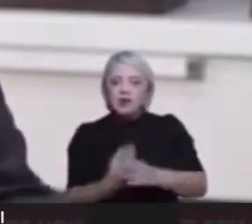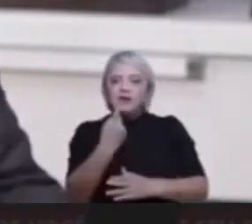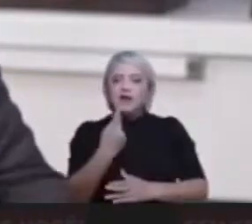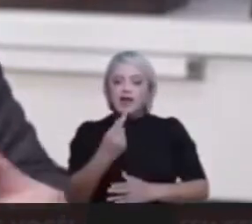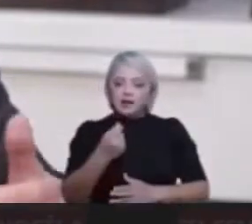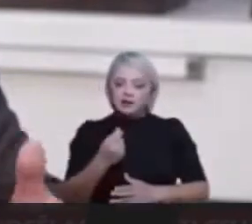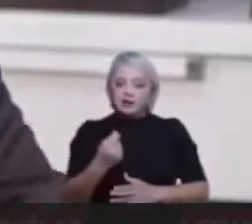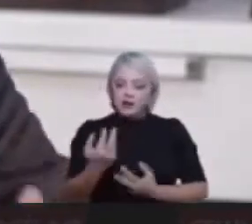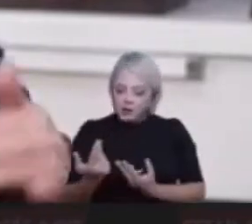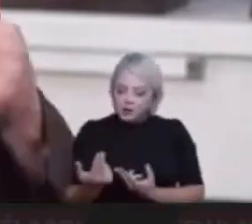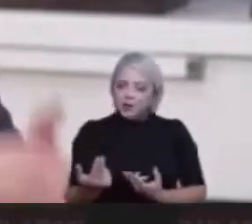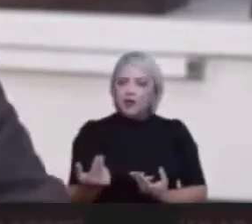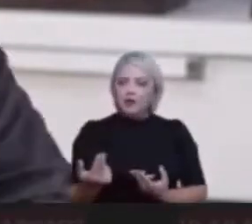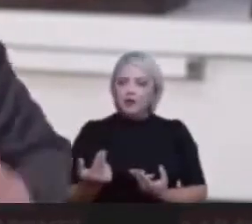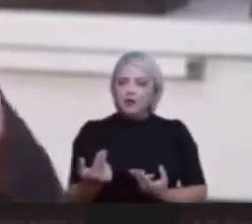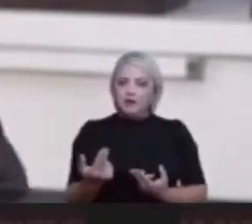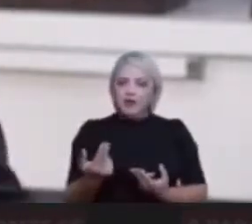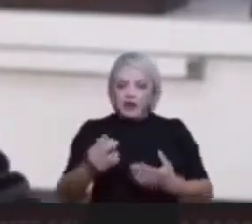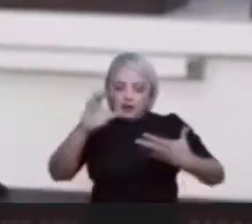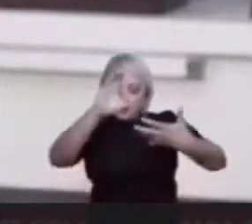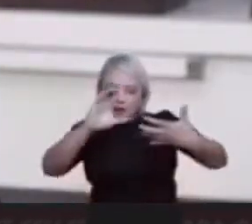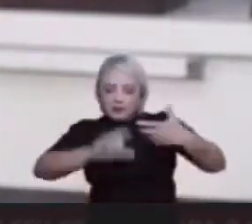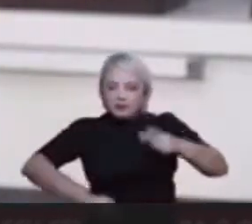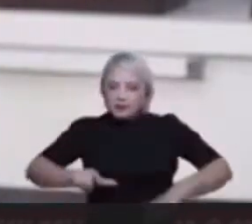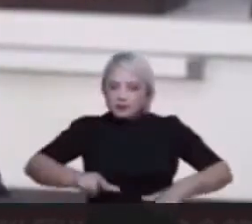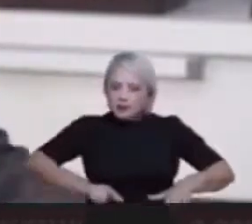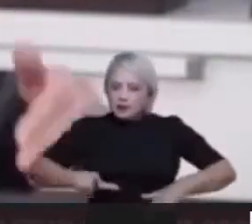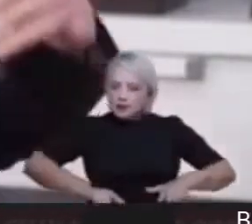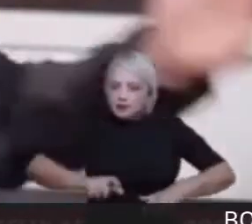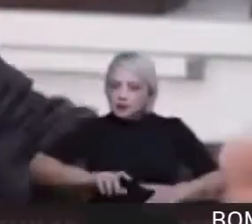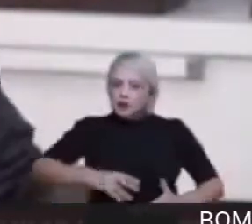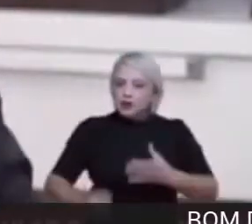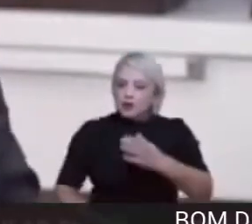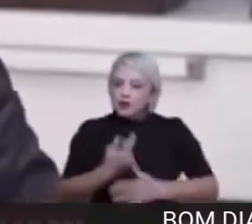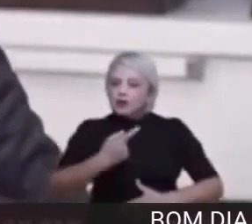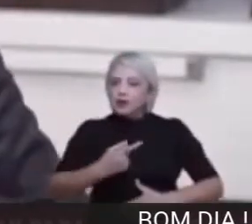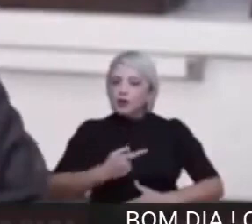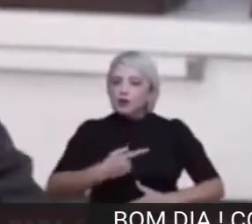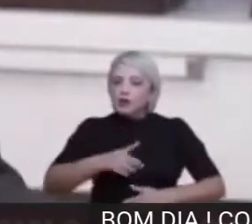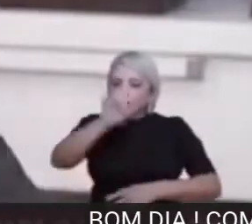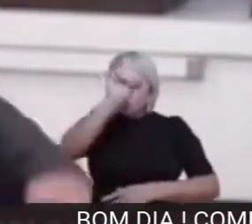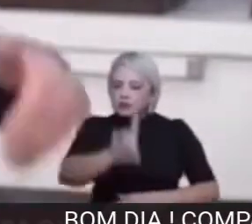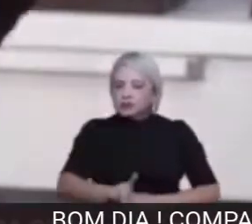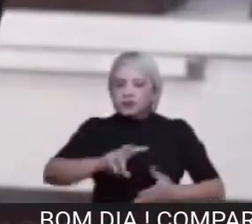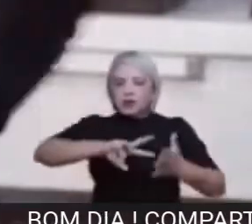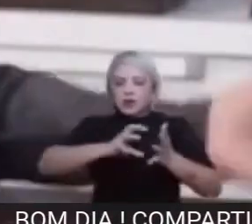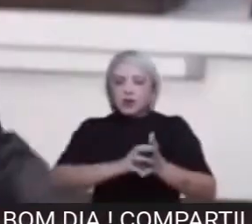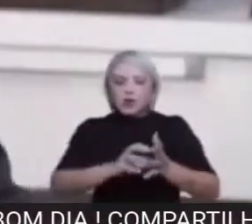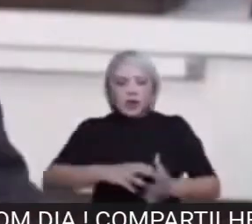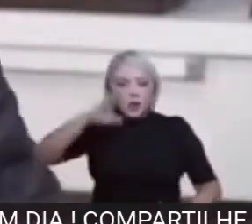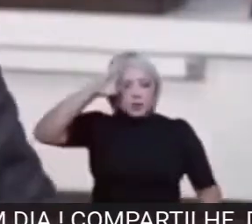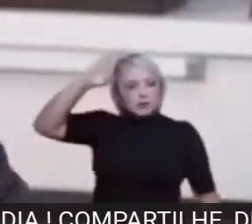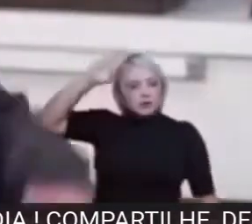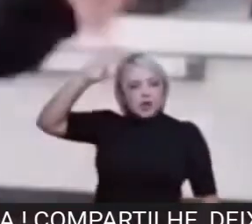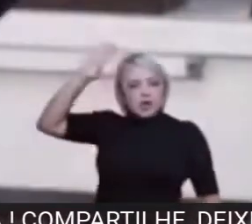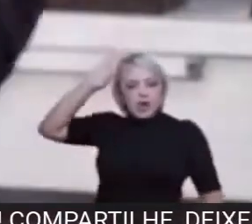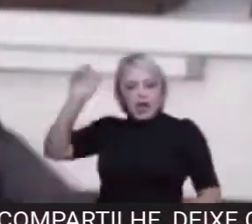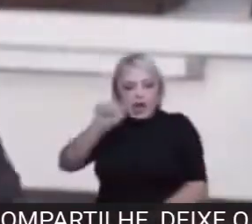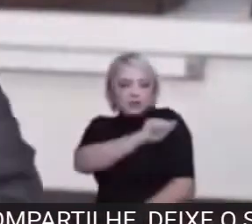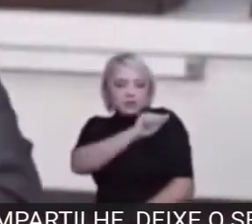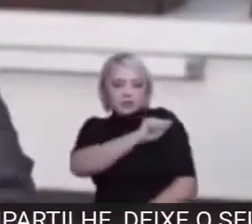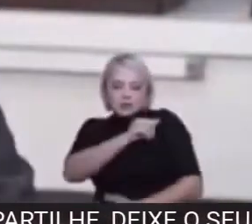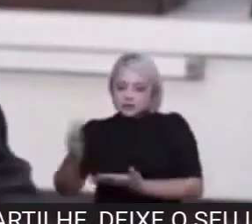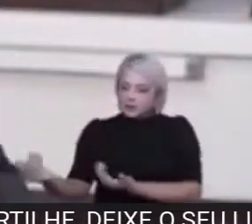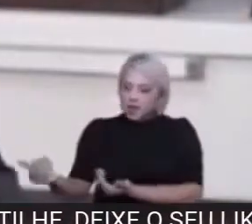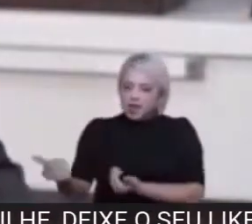criado, em que a classe trabalhadora criou, dirigiu esse partido, com intelectuais, com estudantes, com comunidade de base, com índios,